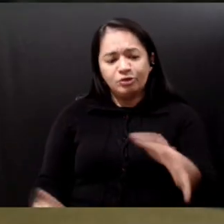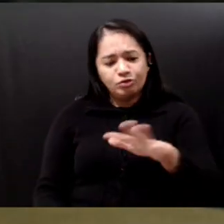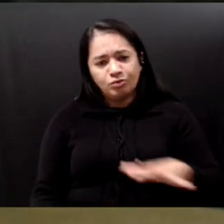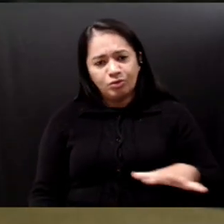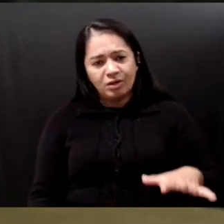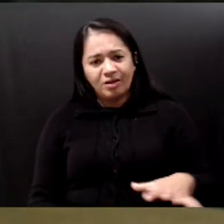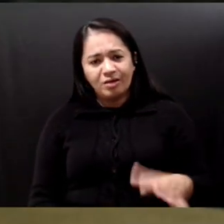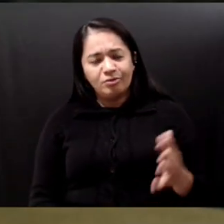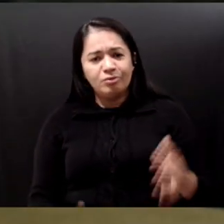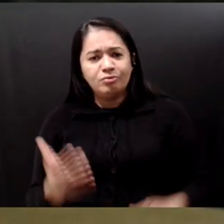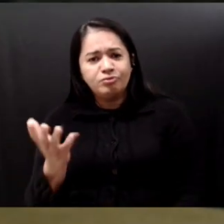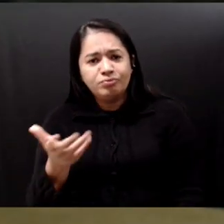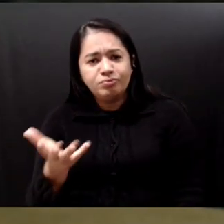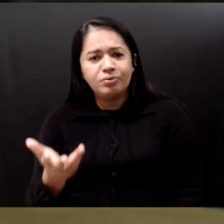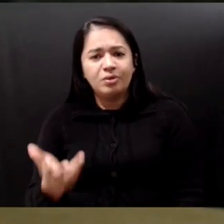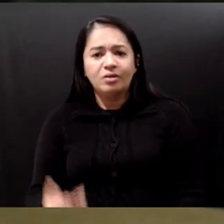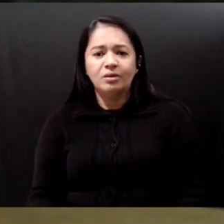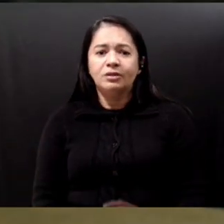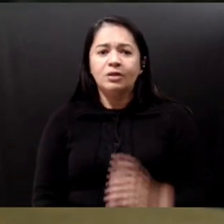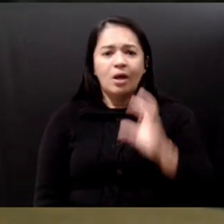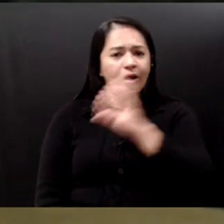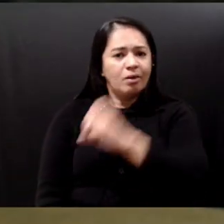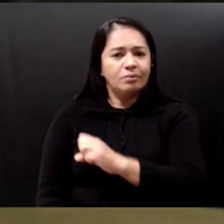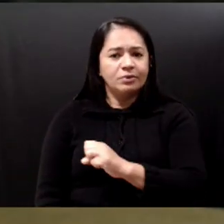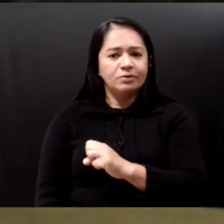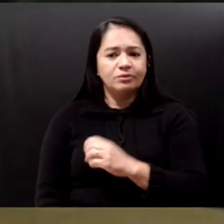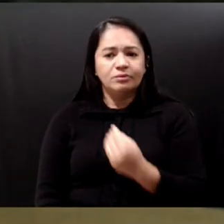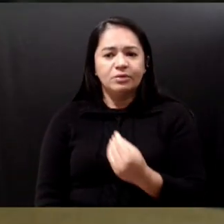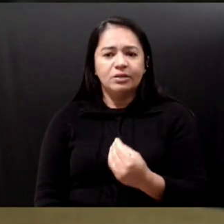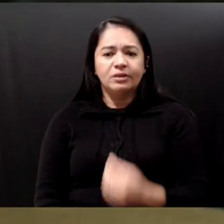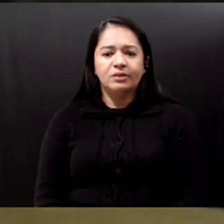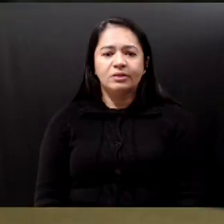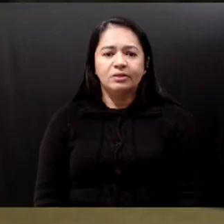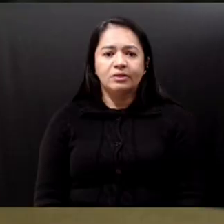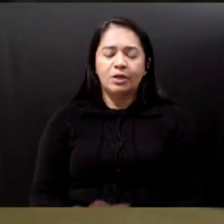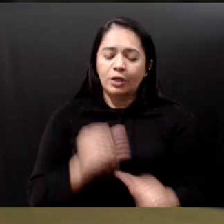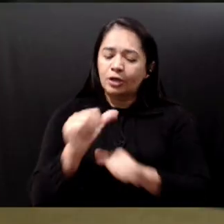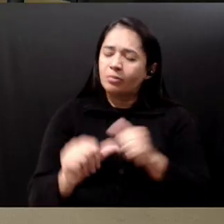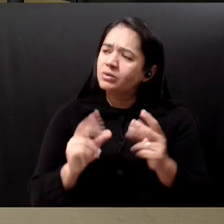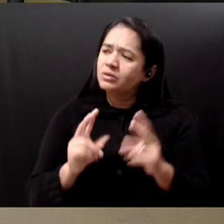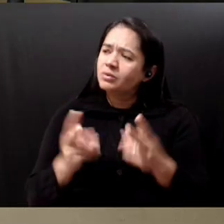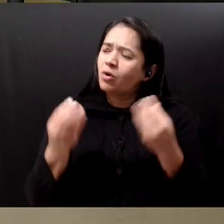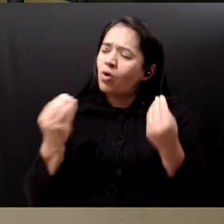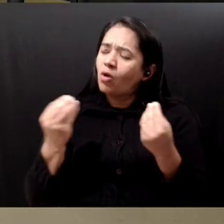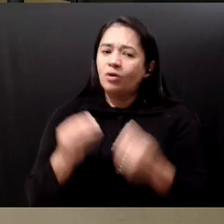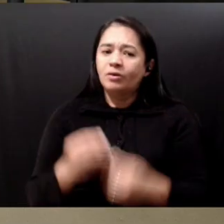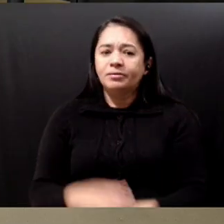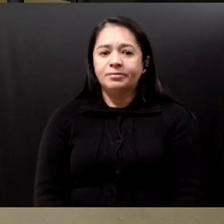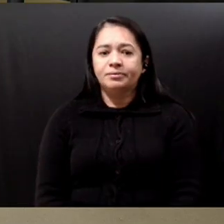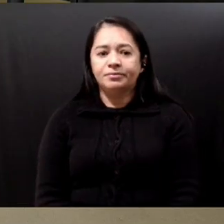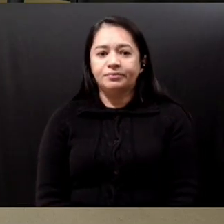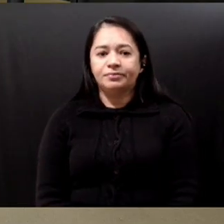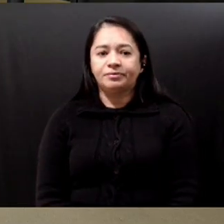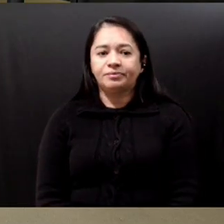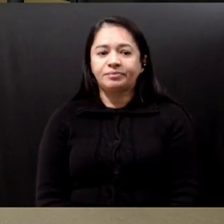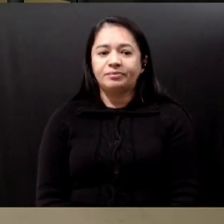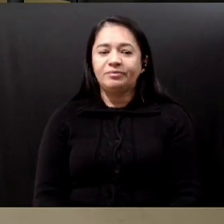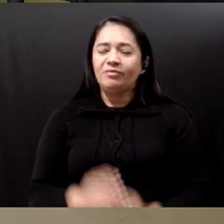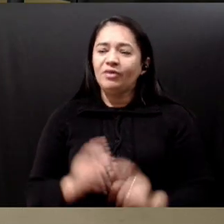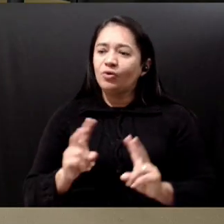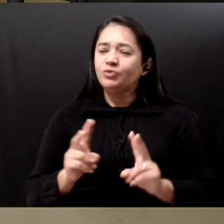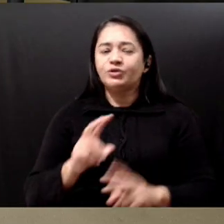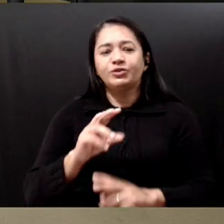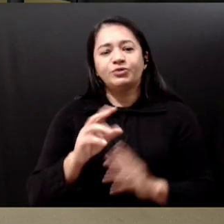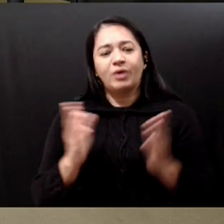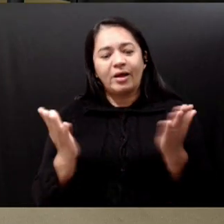automático, rápido e que muda a todo tempo, hein, se o manter Gabriel? atualizado, né. É, aham. Olha, essa é uma pergunta de ouro,